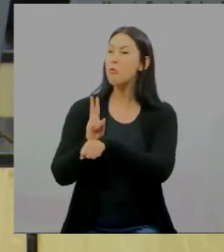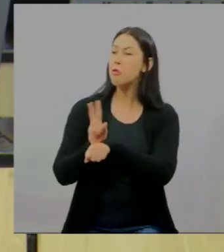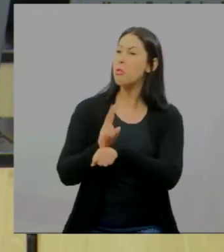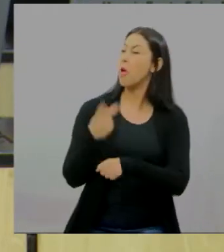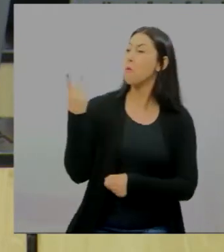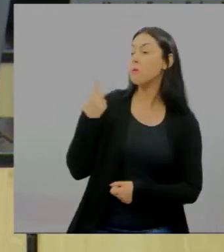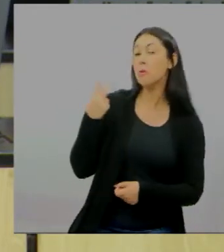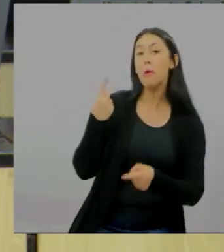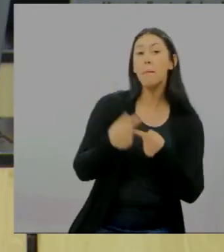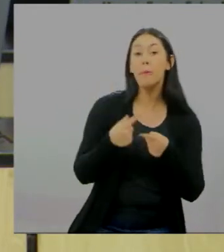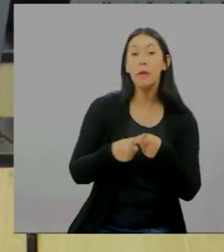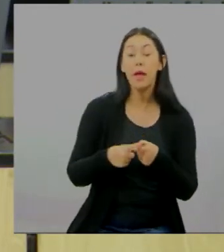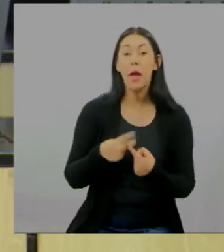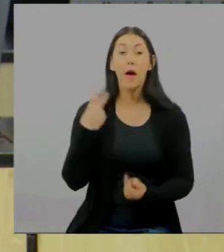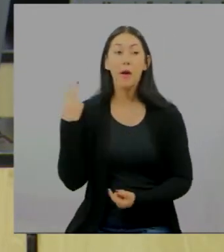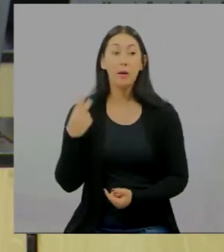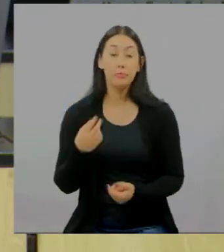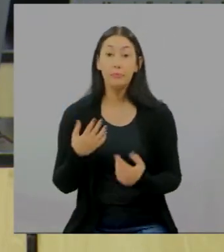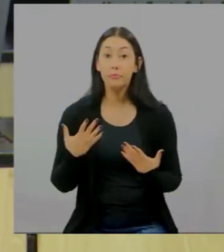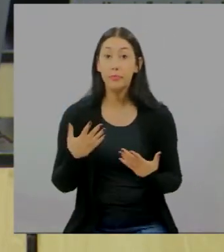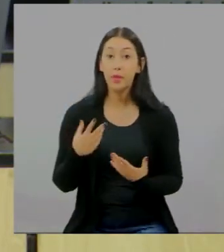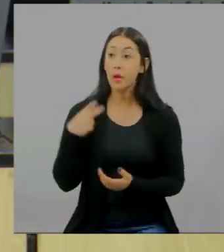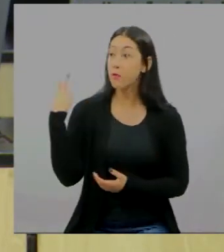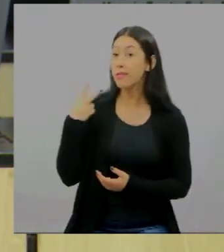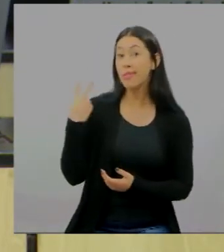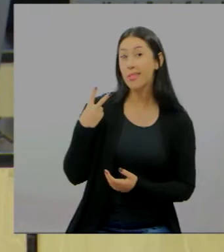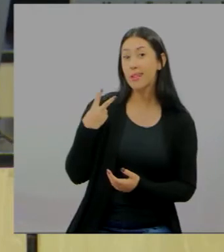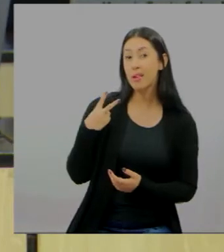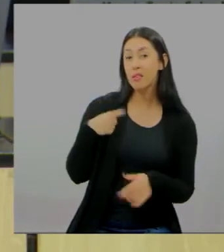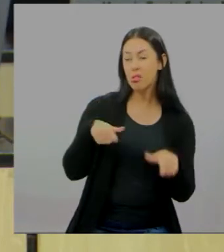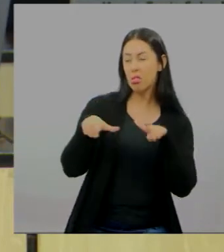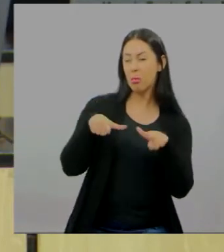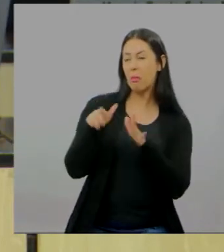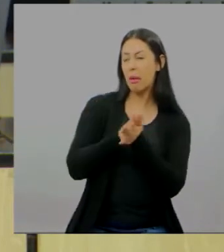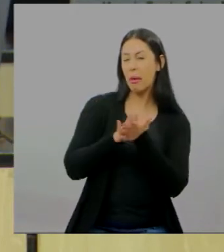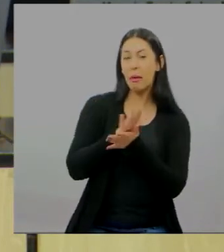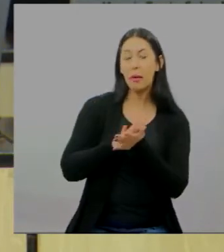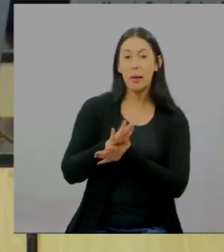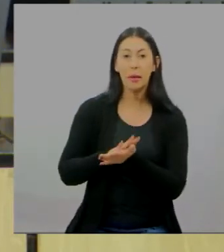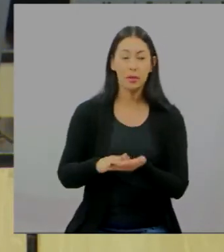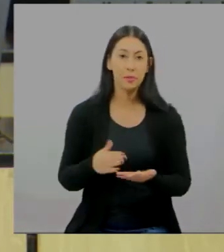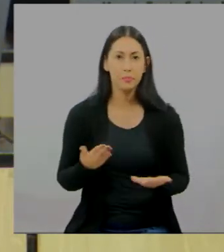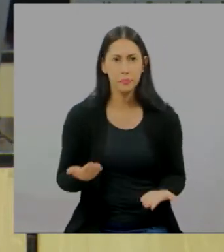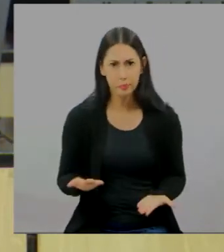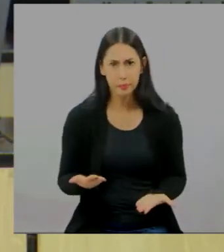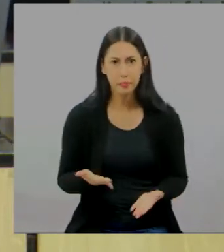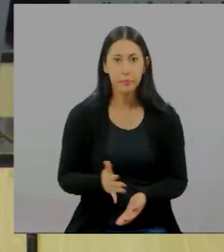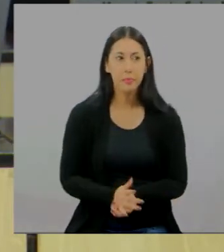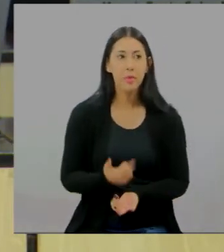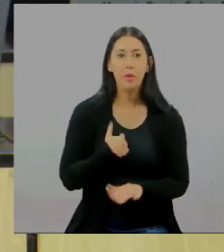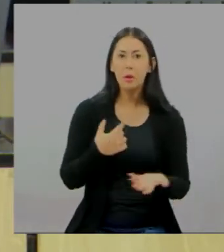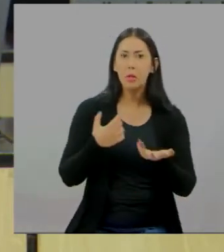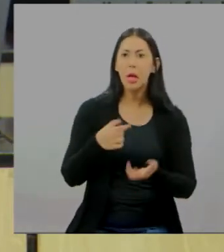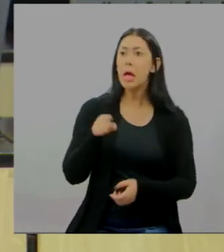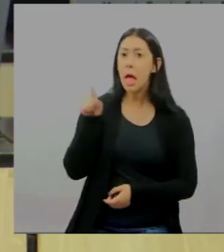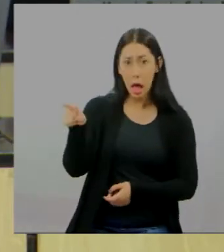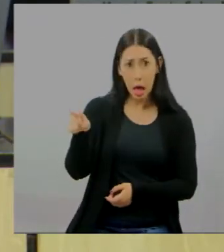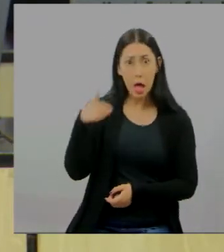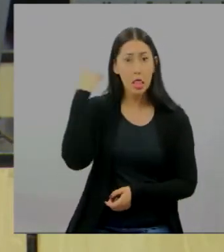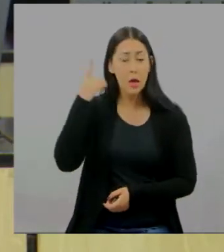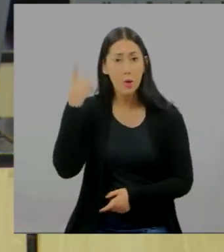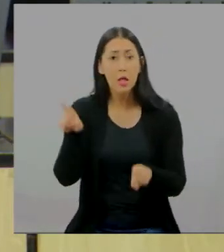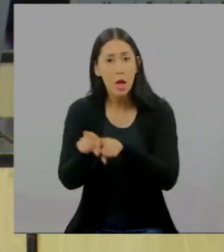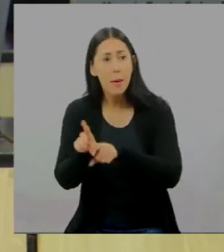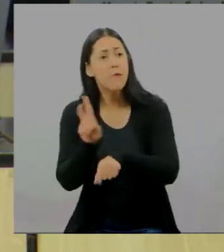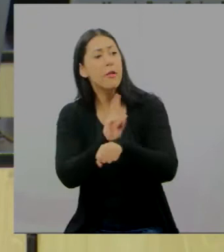porque os vereadores, insinuando, né, que os vereadores são pouco fiscalizados, estão cumprindo com a sua obrigação. Eu gostaria que ela fiscalizasse os assessores